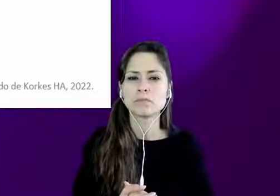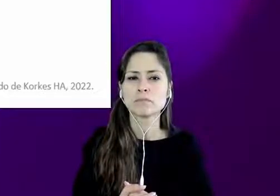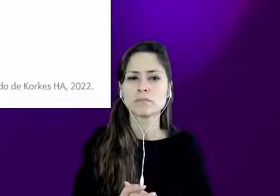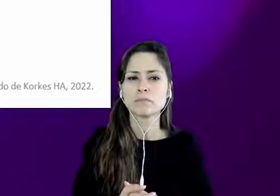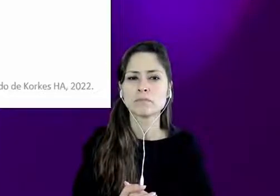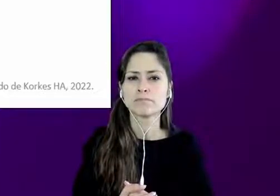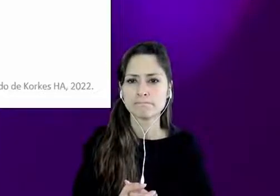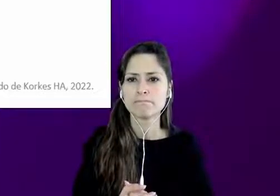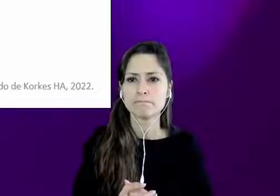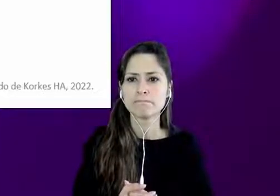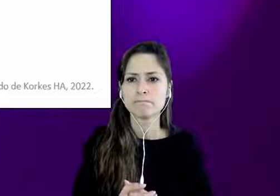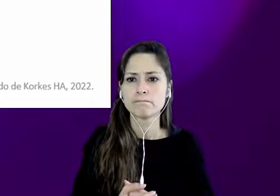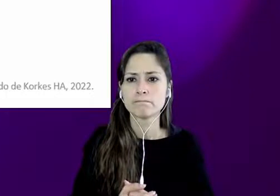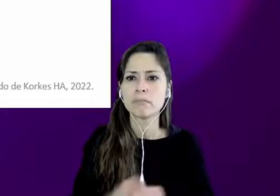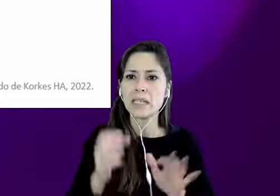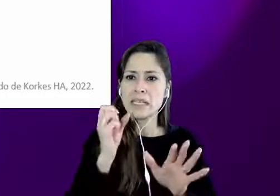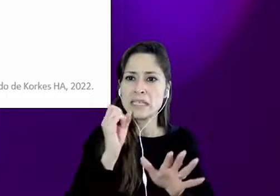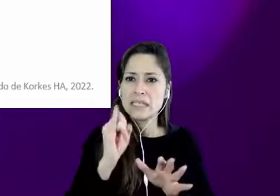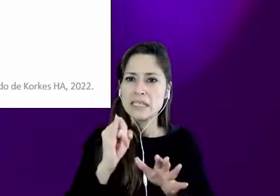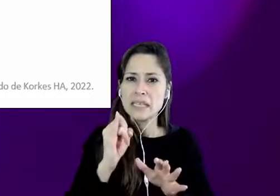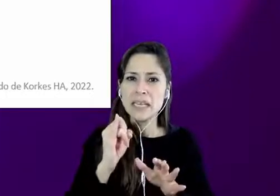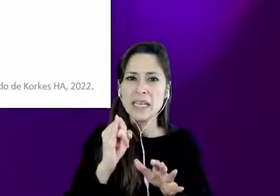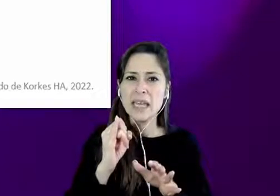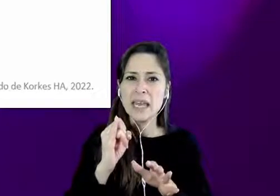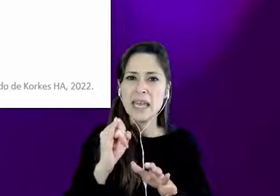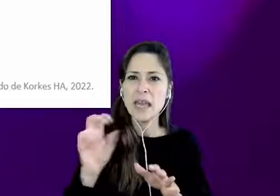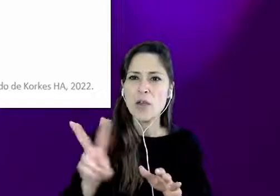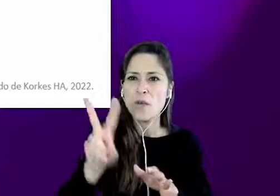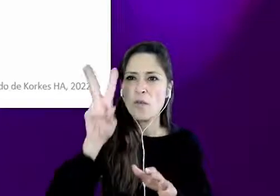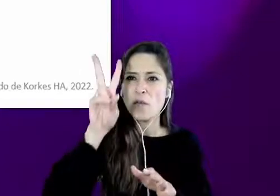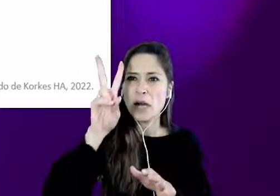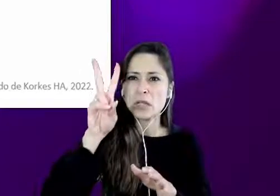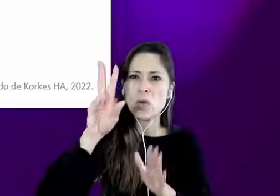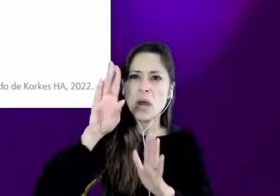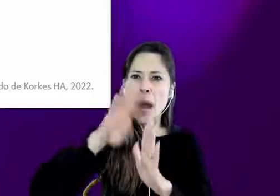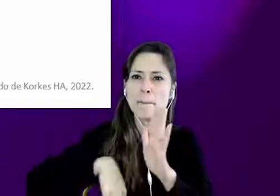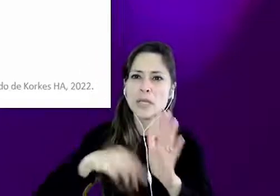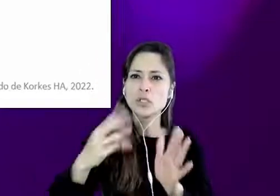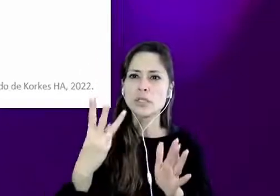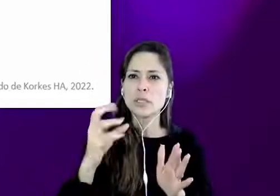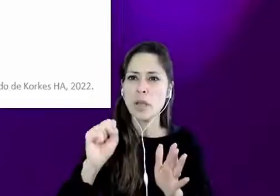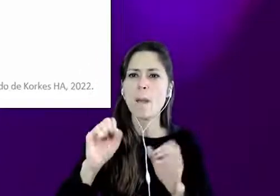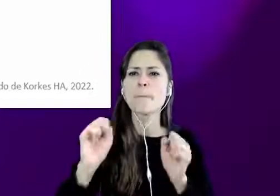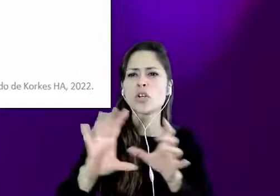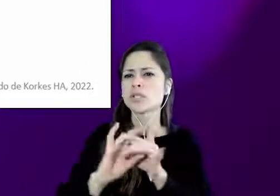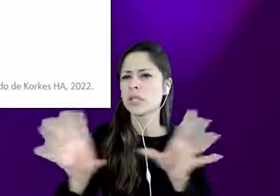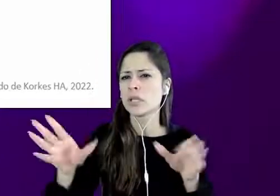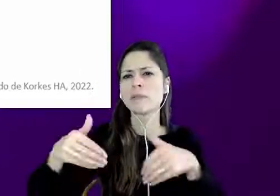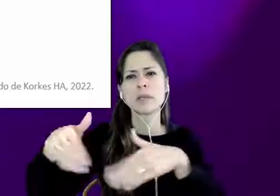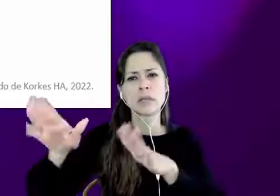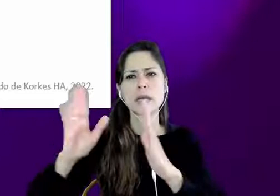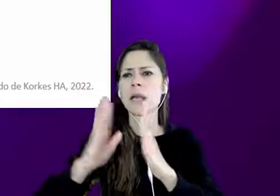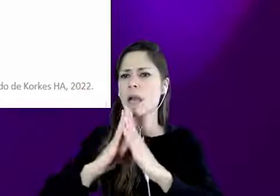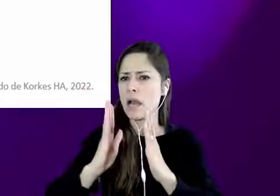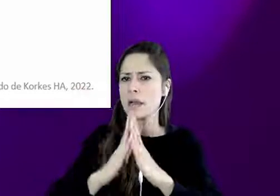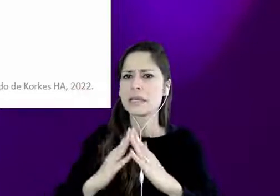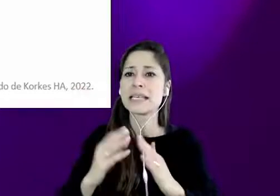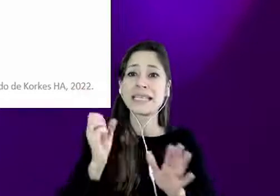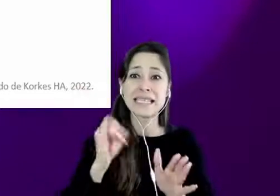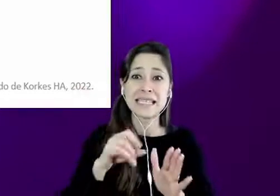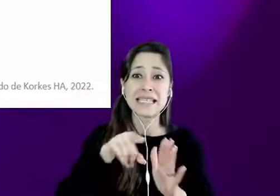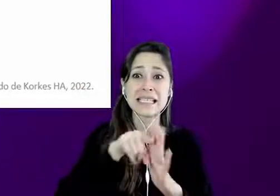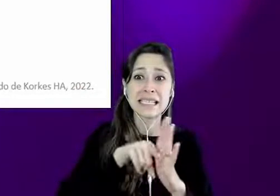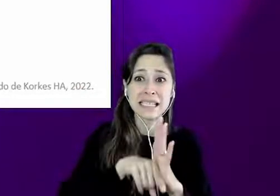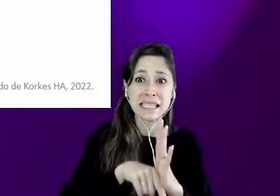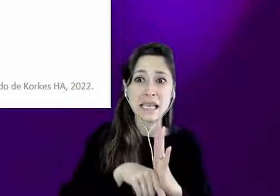um valor abaixo de 38, provavelmente não é pré-eclâmpsia, eu posso dar alta essa mulher para a rotina. Se os exames estiverem diagnosticando